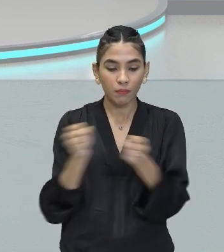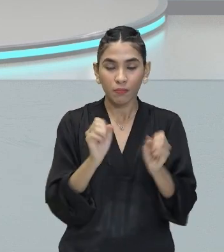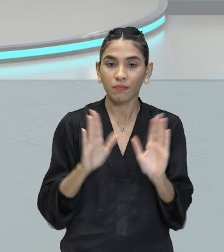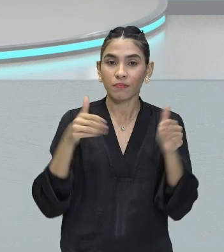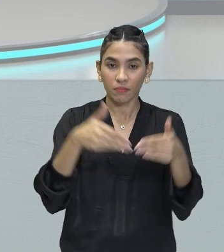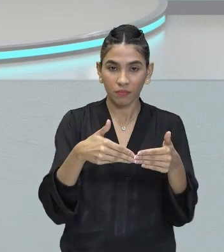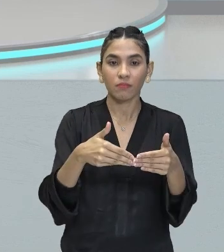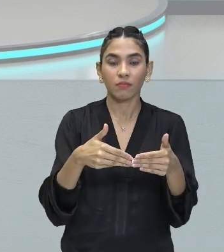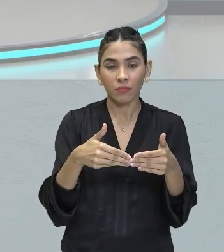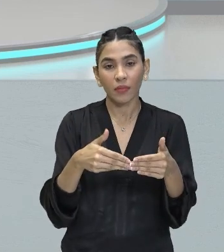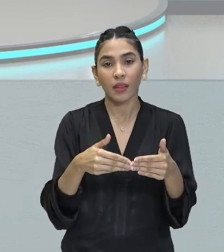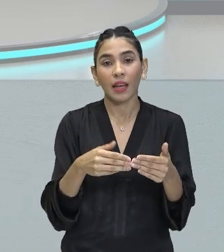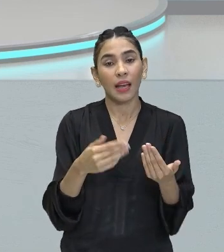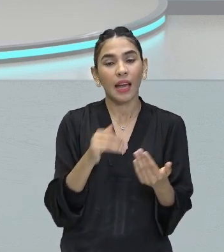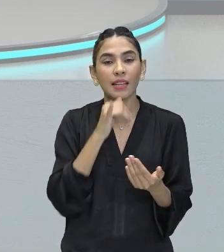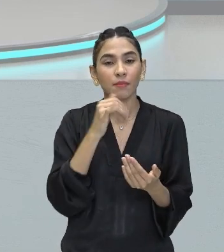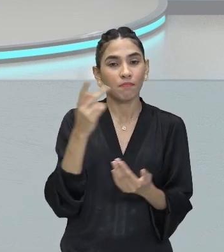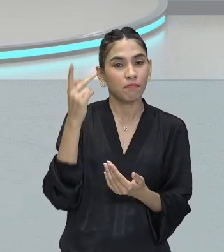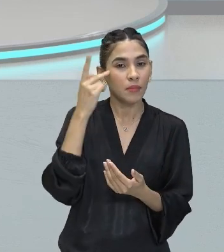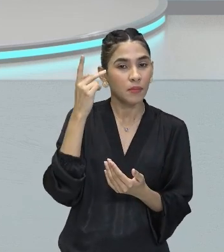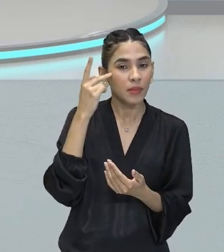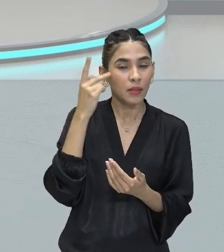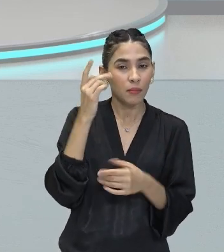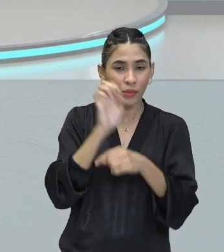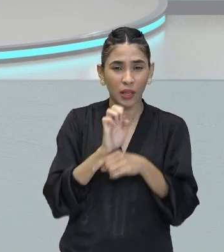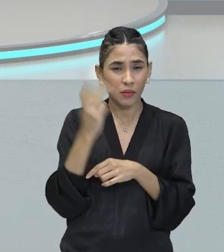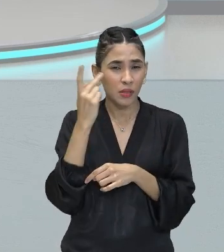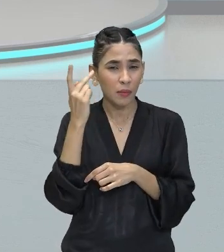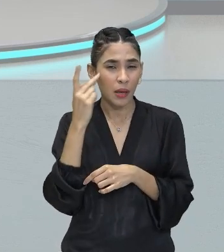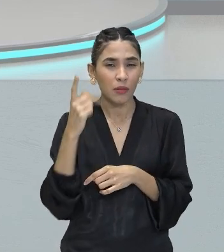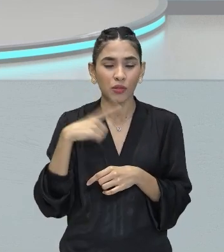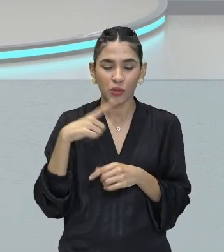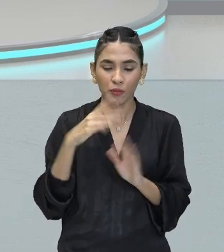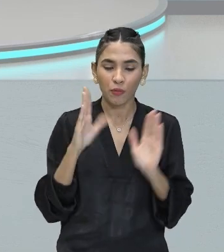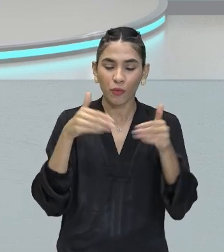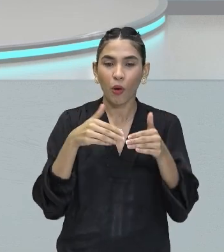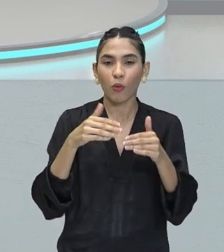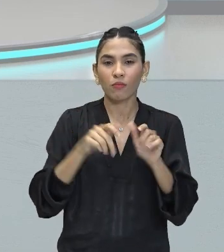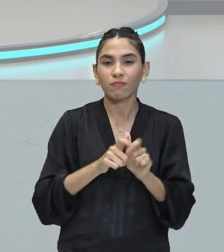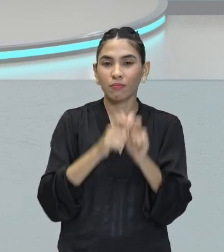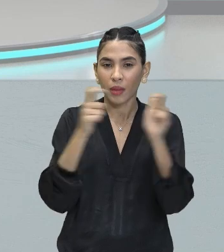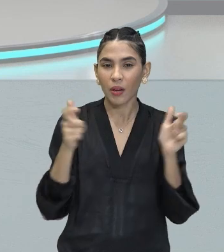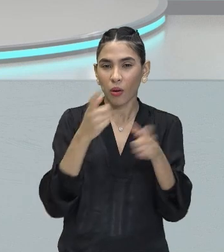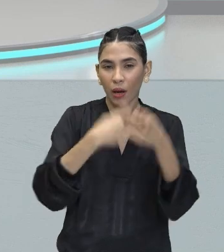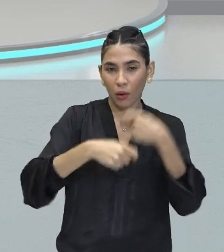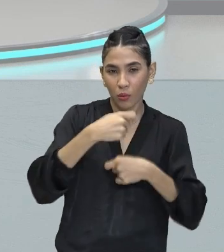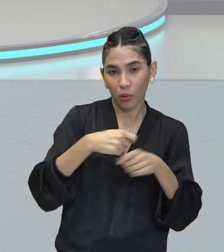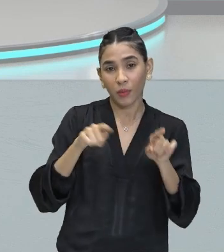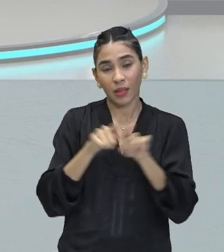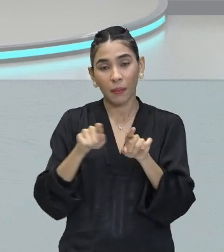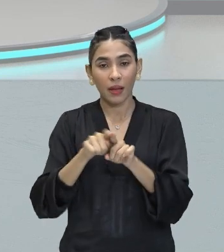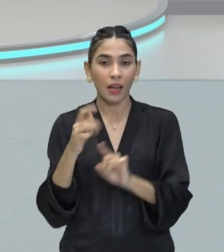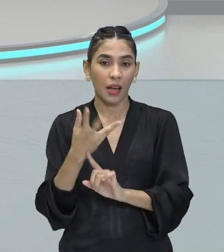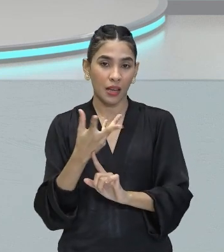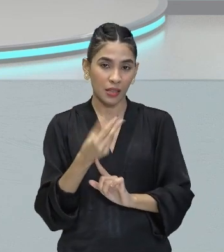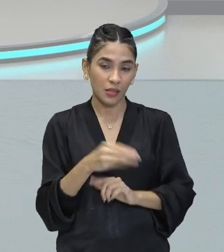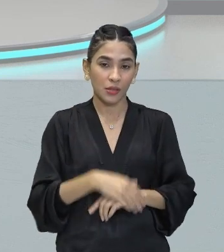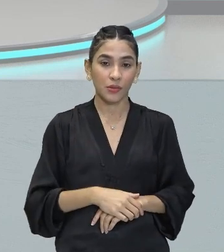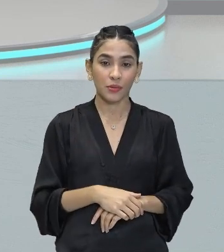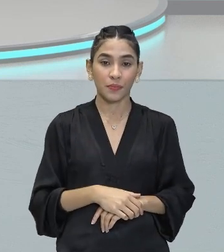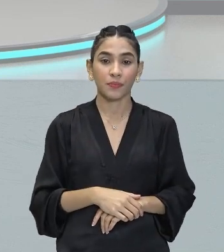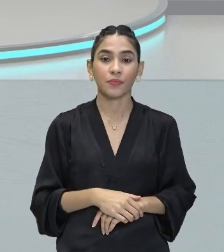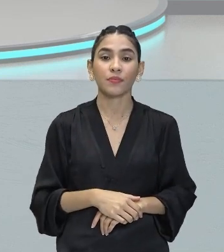eixo Rio-São Paulo, que era o eixo naquele momento principal, né, econômico e também artístico. Vamos